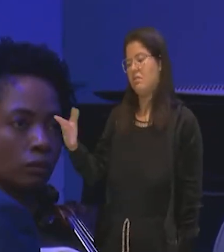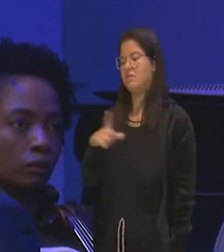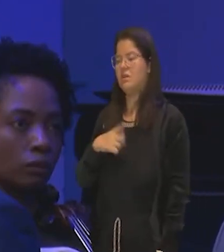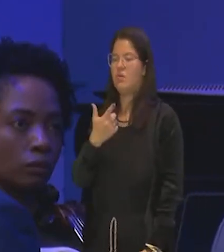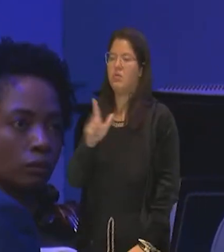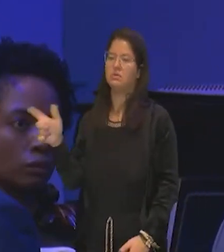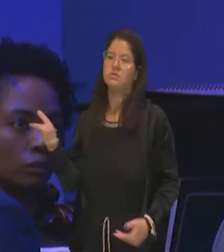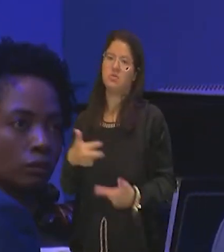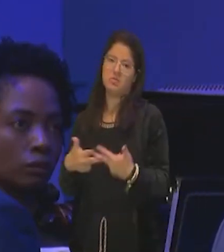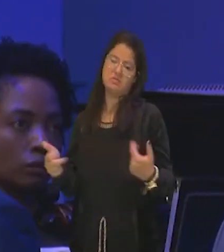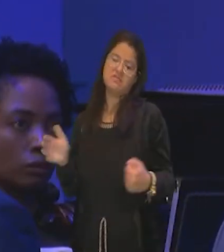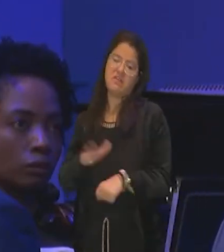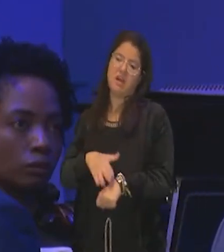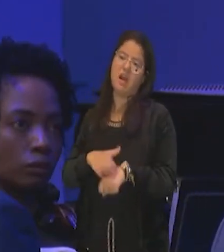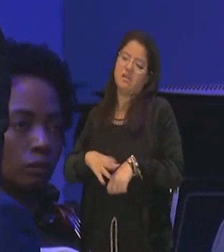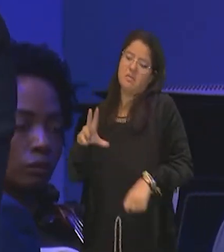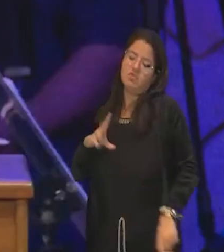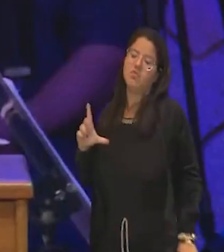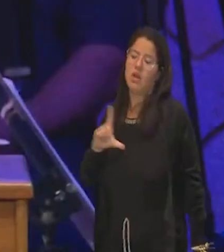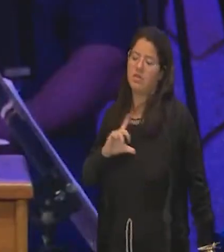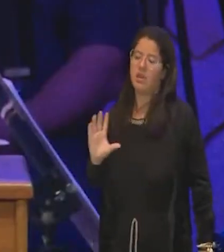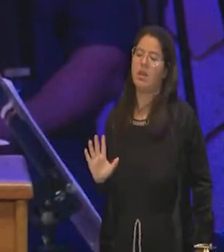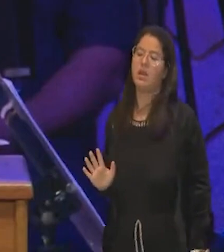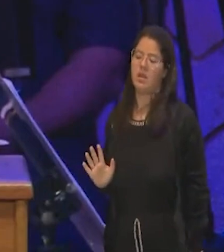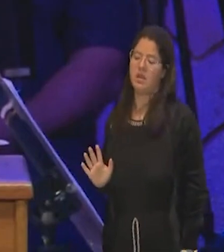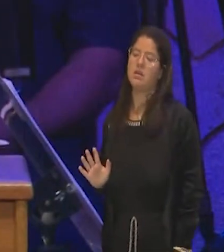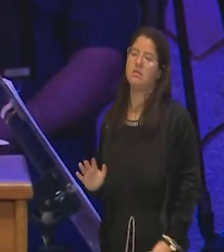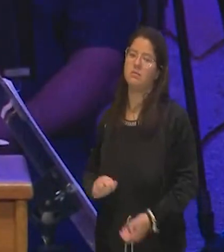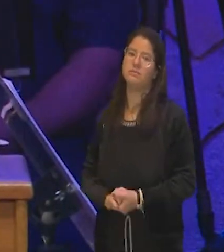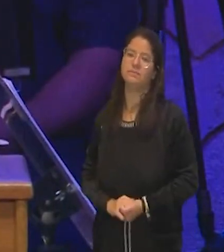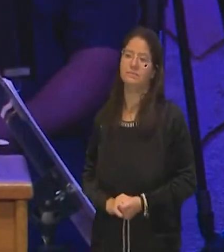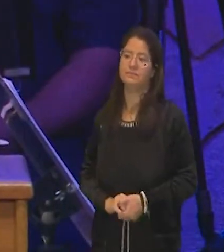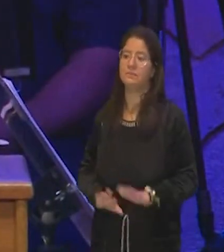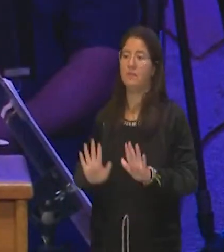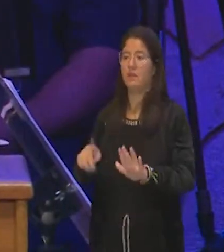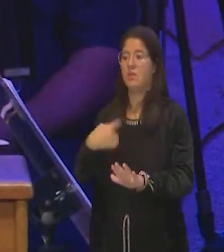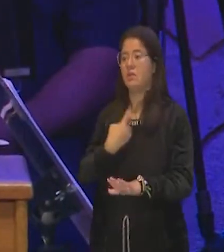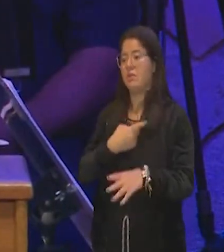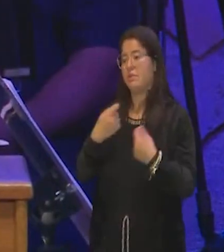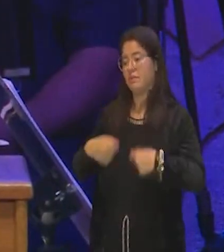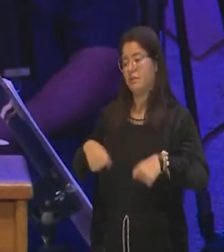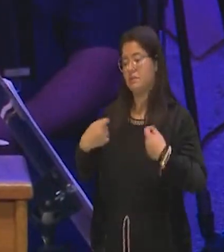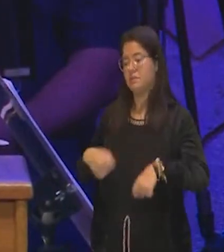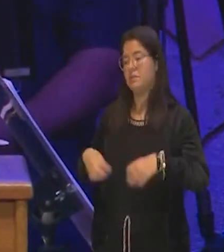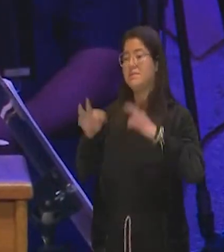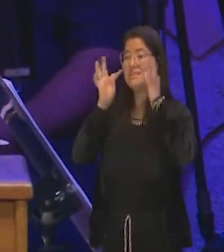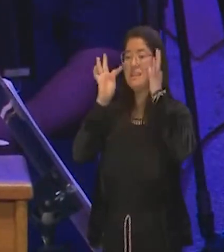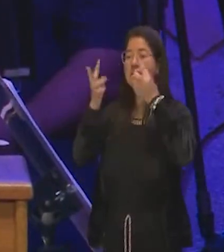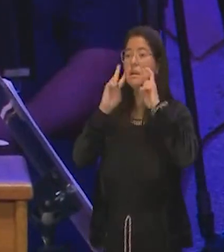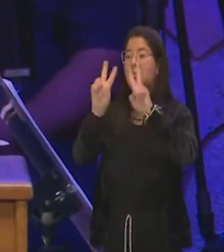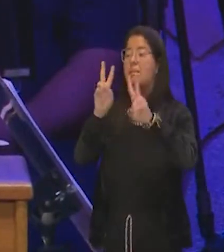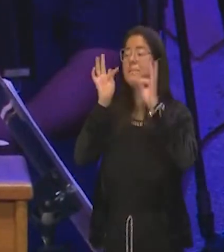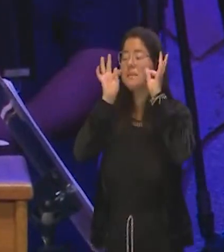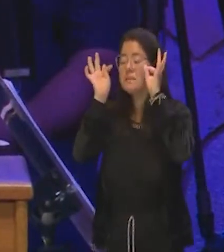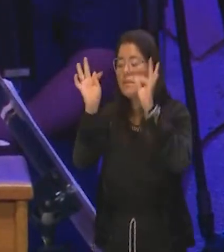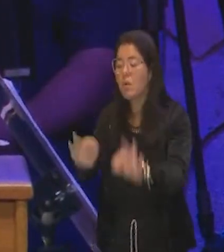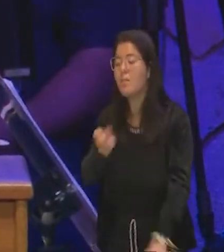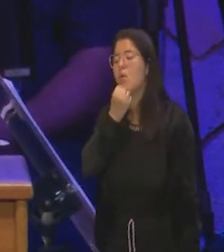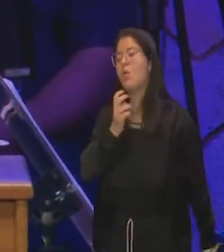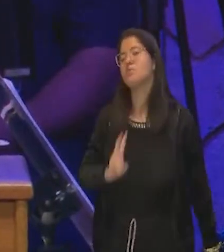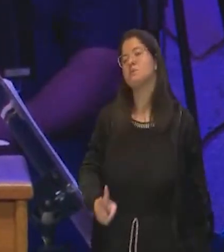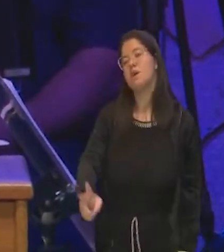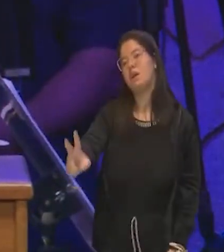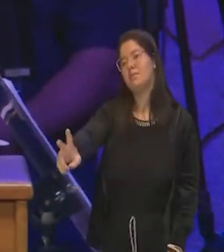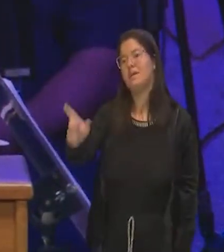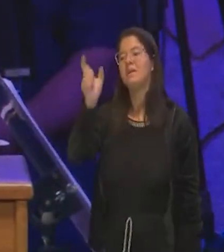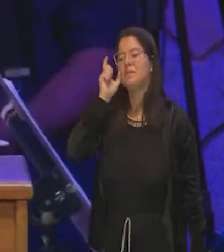outros afazeres pessoais, mas nós precisamos dar bom testemunho. E é tão interessante, chegando